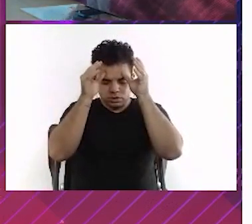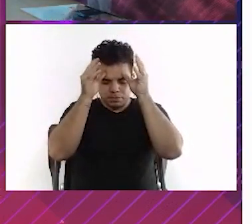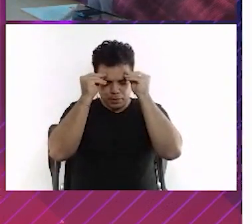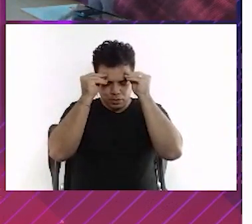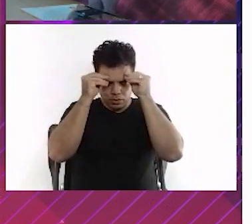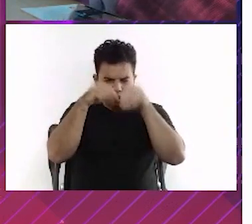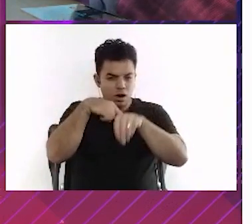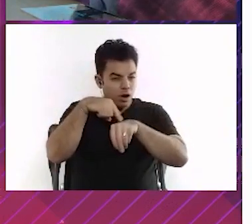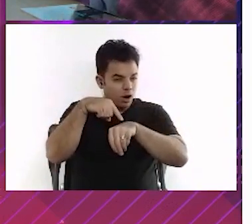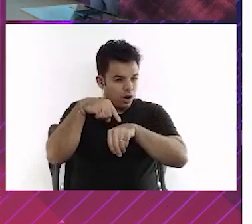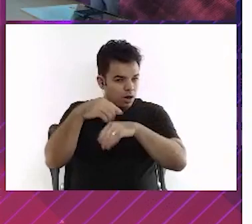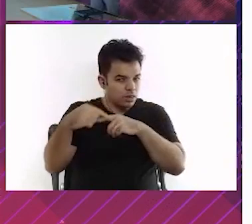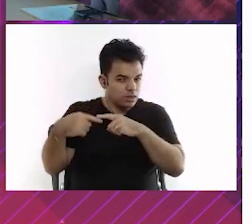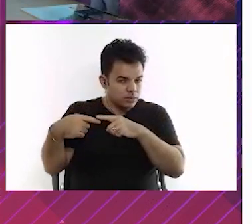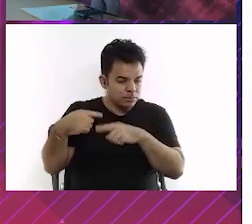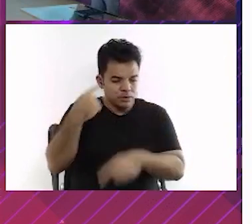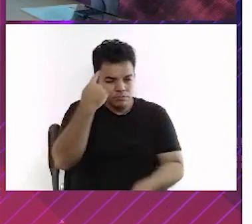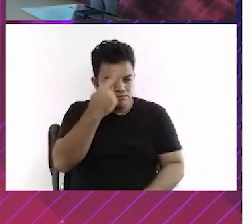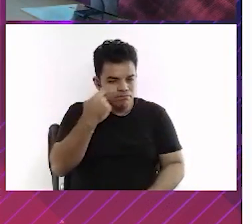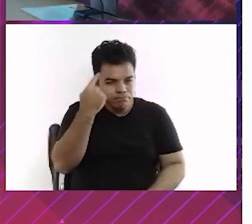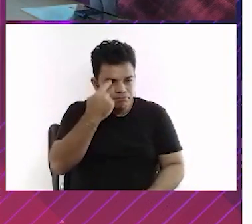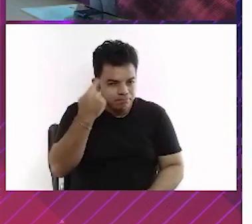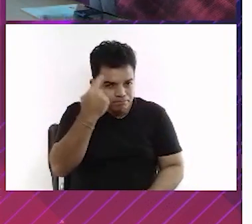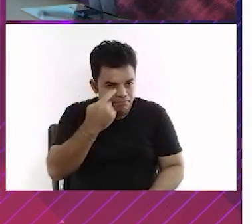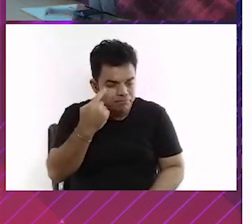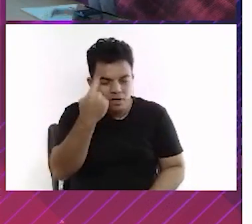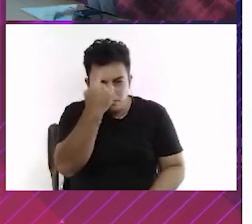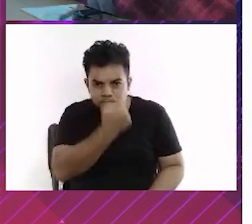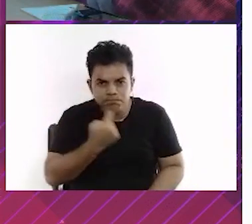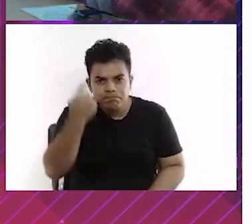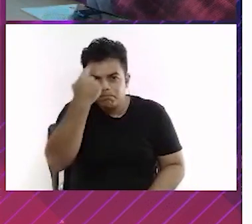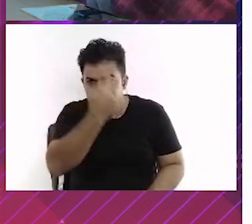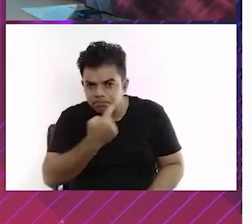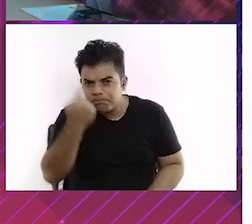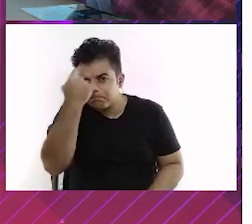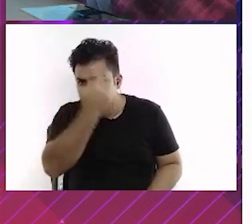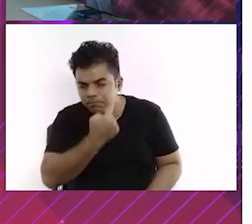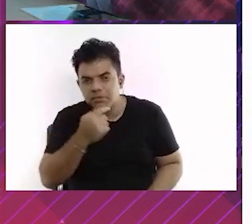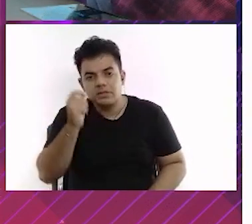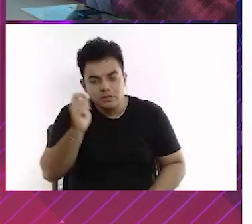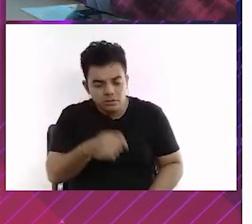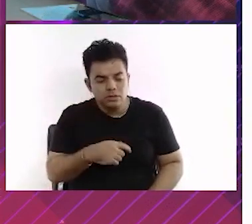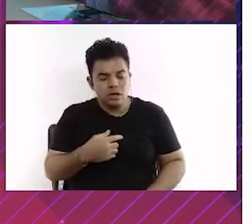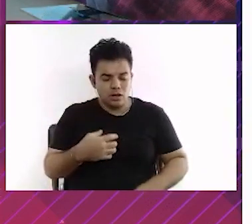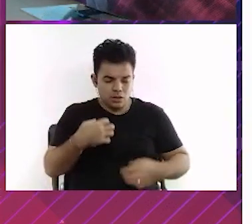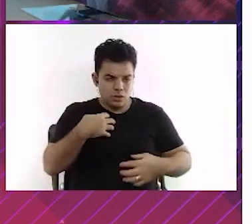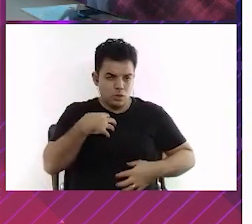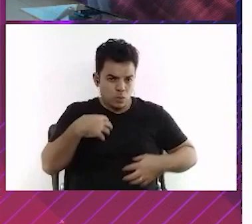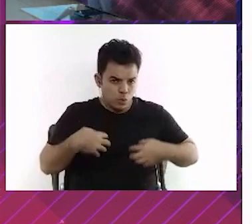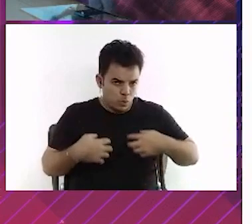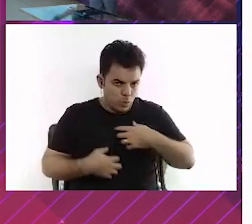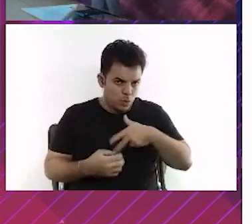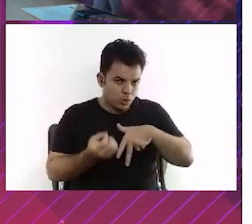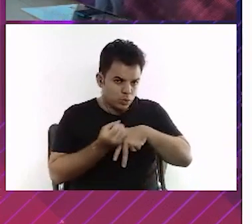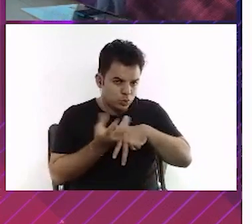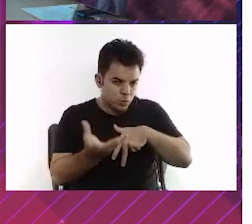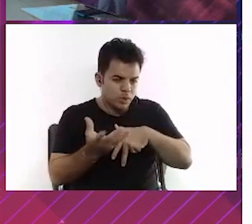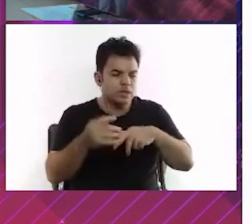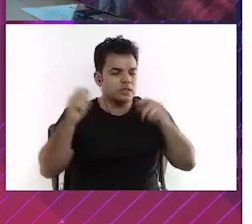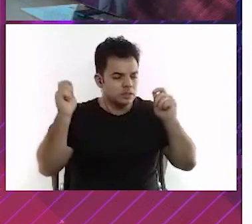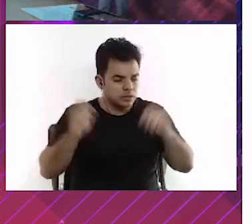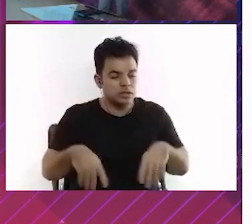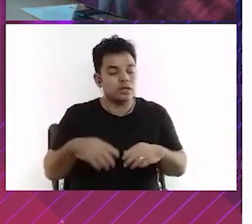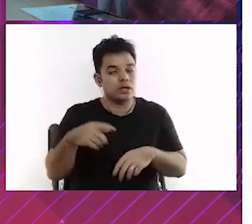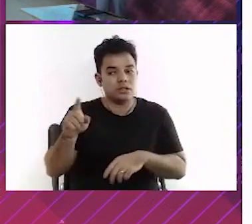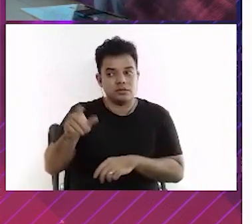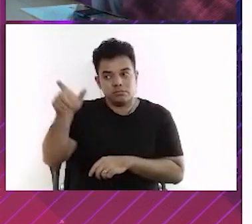paciente ele consiga ainda fazer essa doação, né? Então, os profissionais de saúde eles estão atentos a